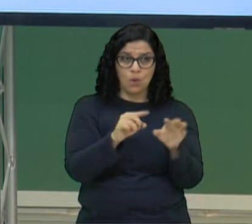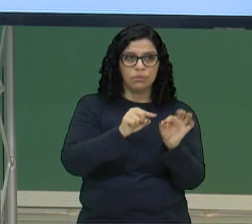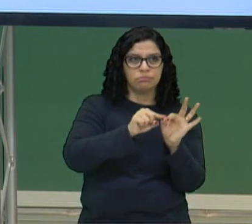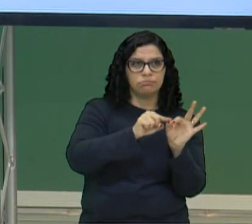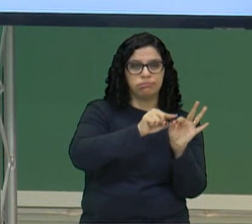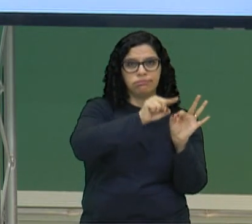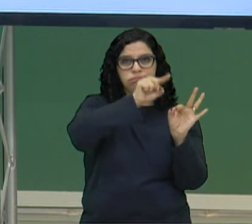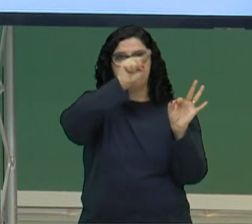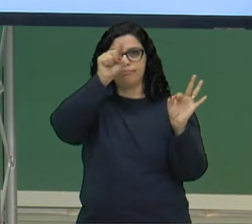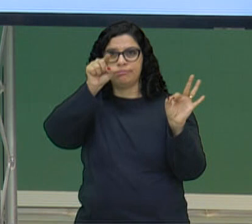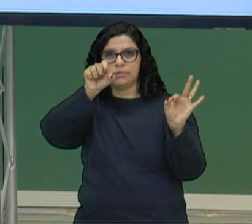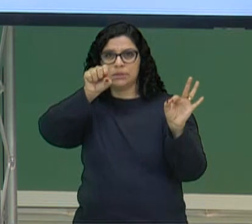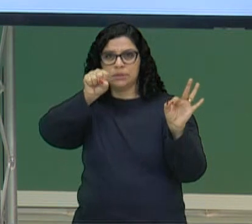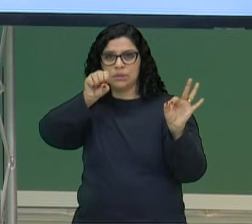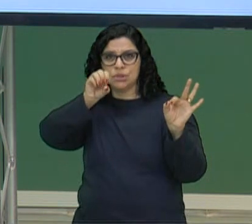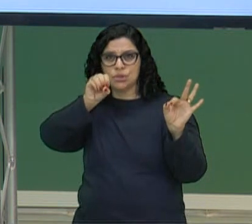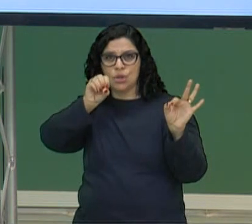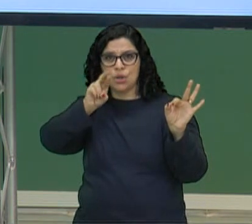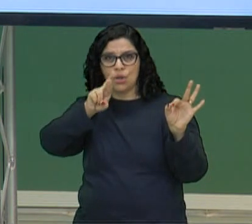produzir os soros,